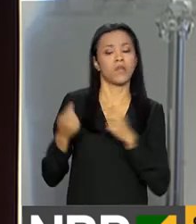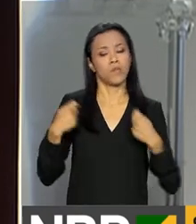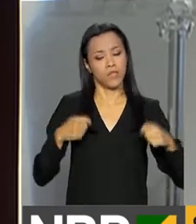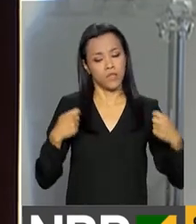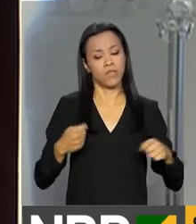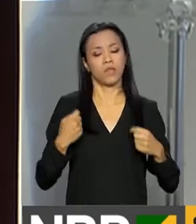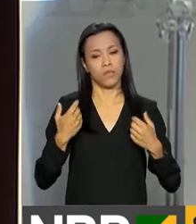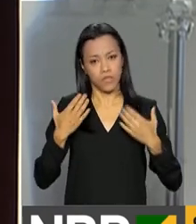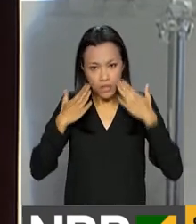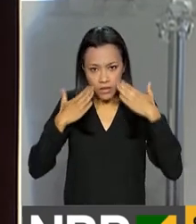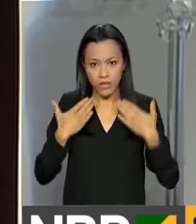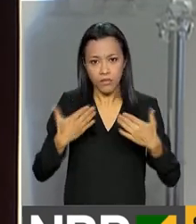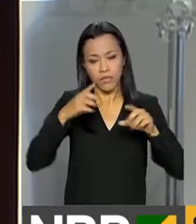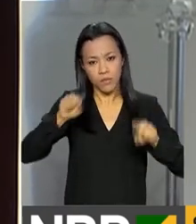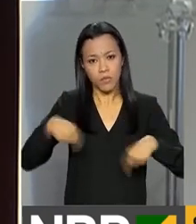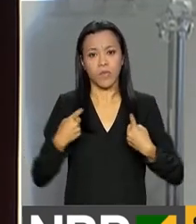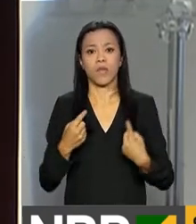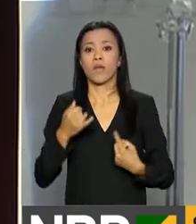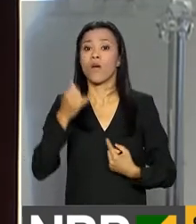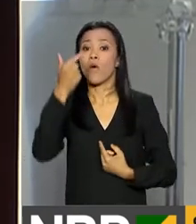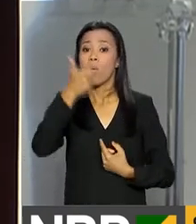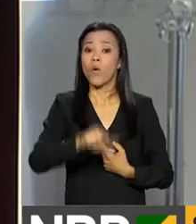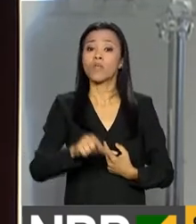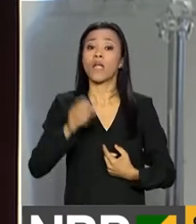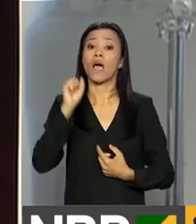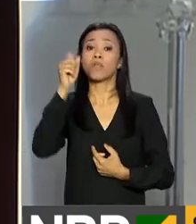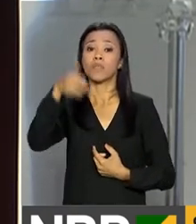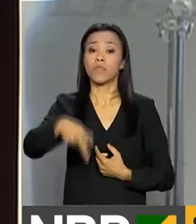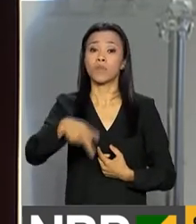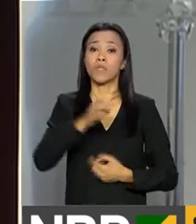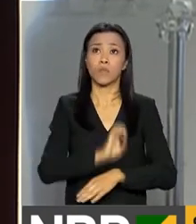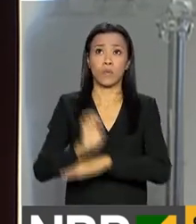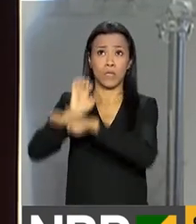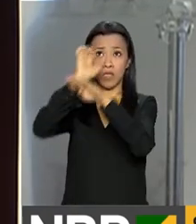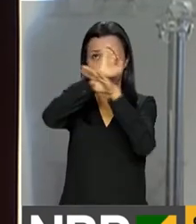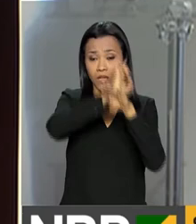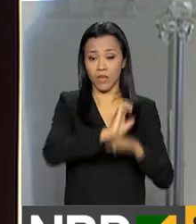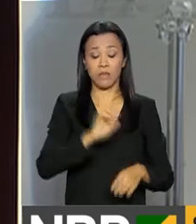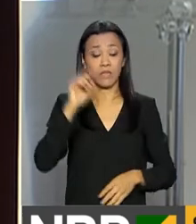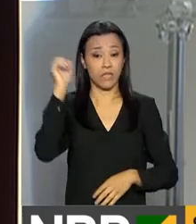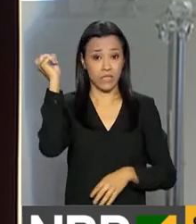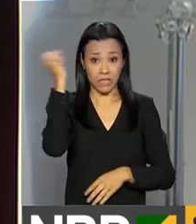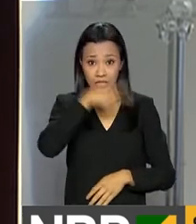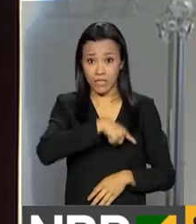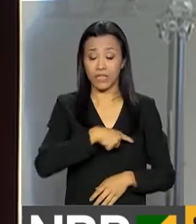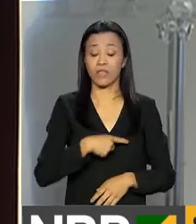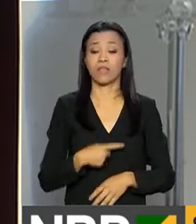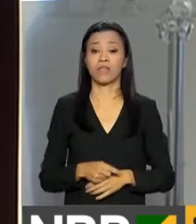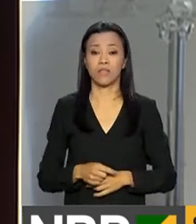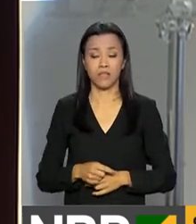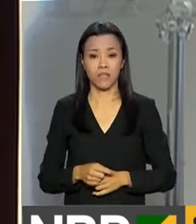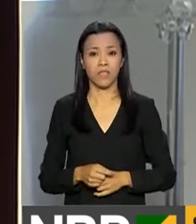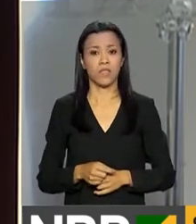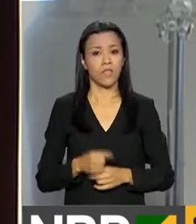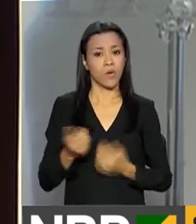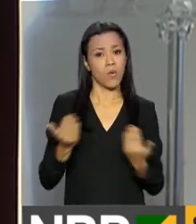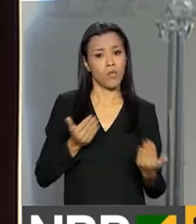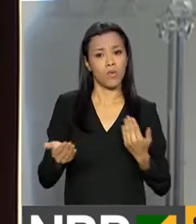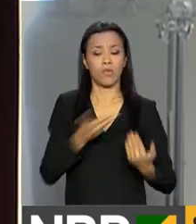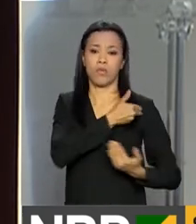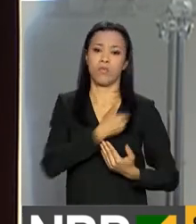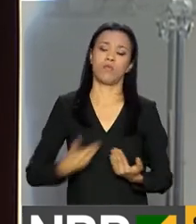esses problemas. A previdência dos estados brasileiros é tão grave ou mais grave que a previdência do governo